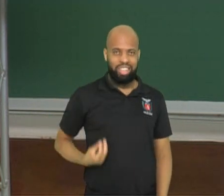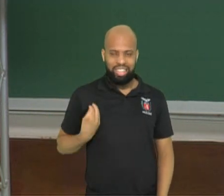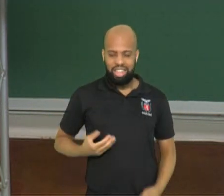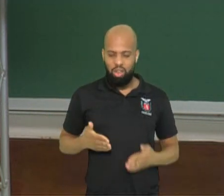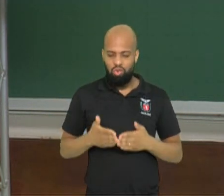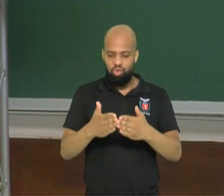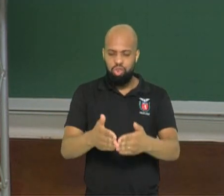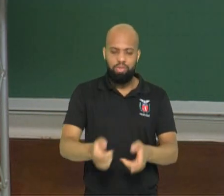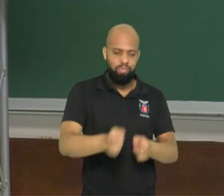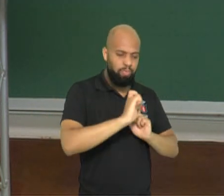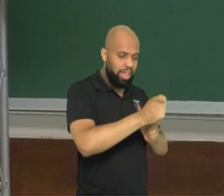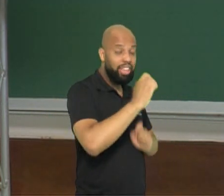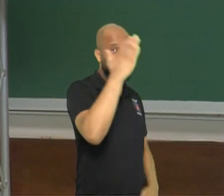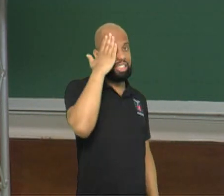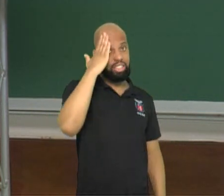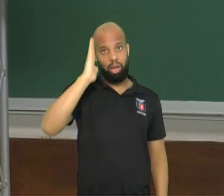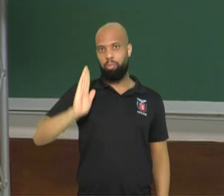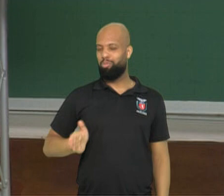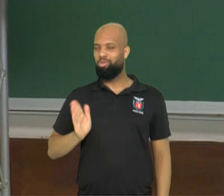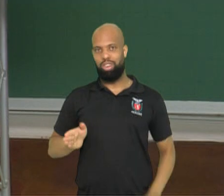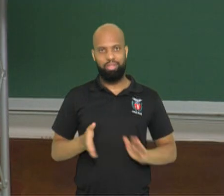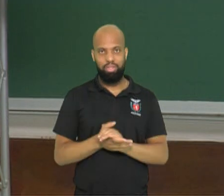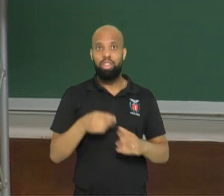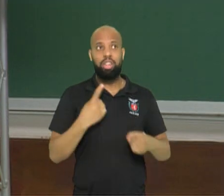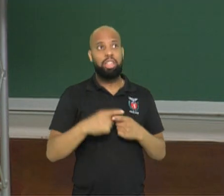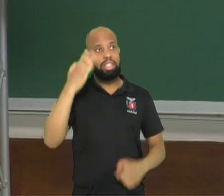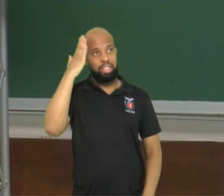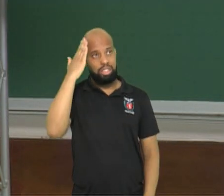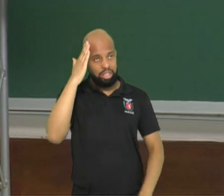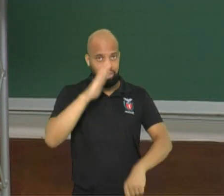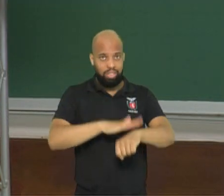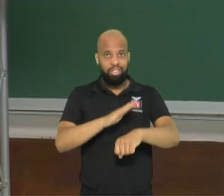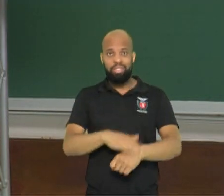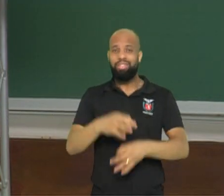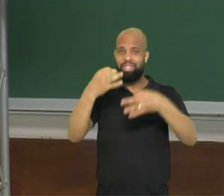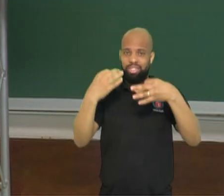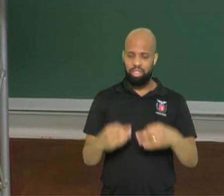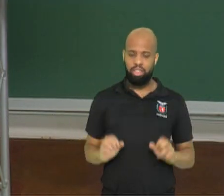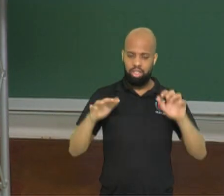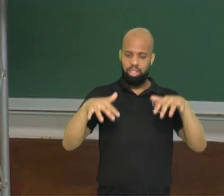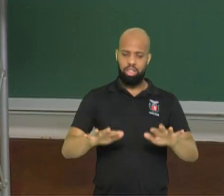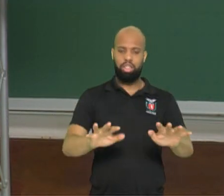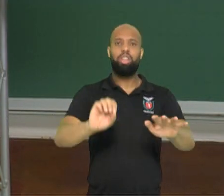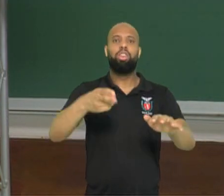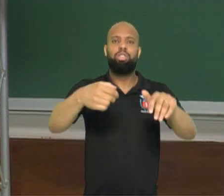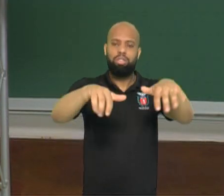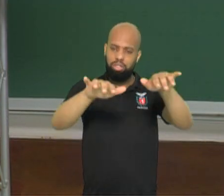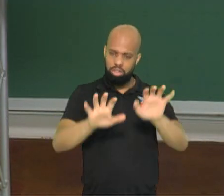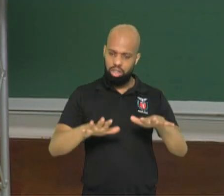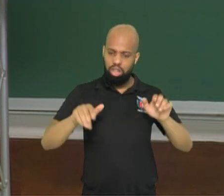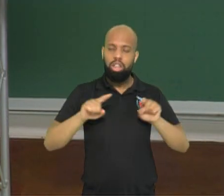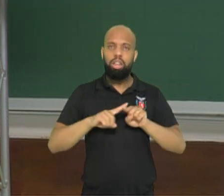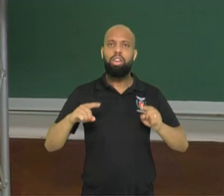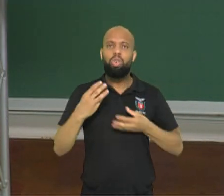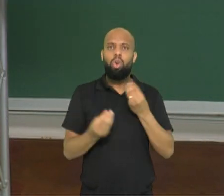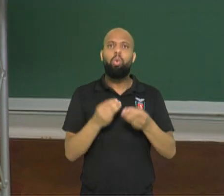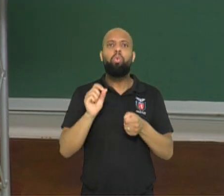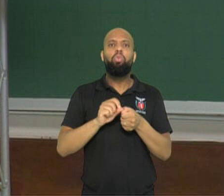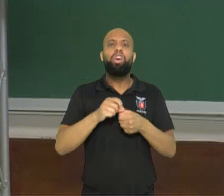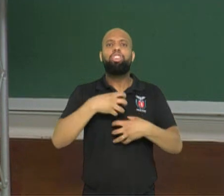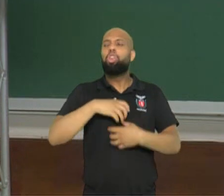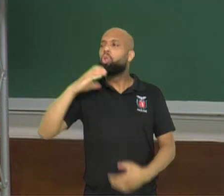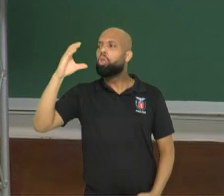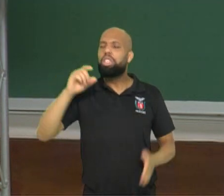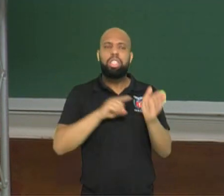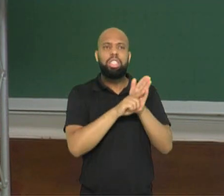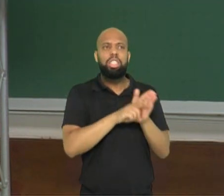pescadores, sabem disso intuitivamente. Eles sabem exatamente qual horário que é a maré alta, qual horário. Mas como é que a gente faz isso cientificamente? Através